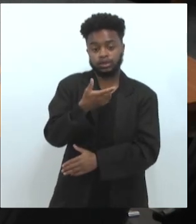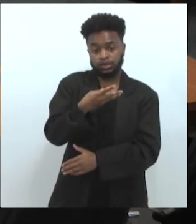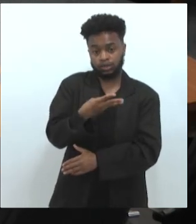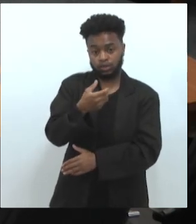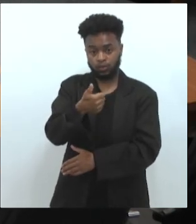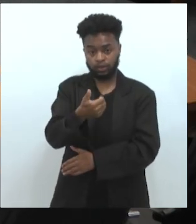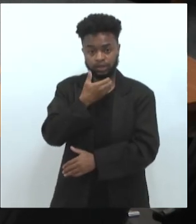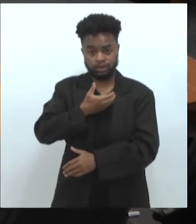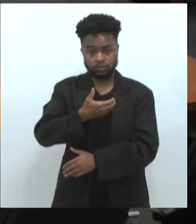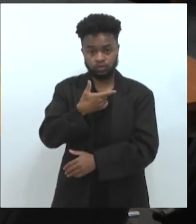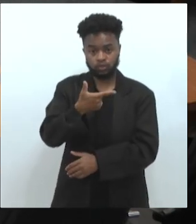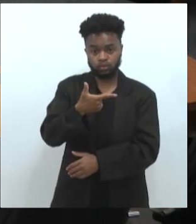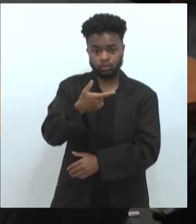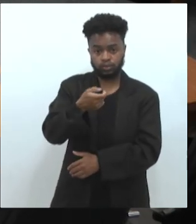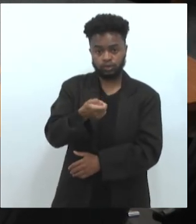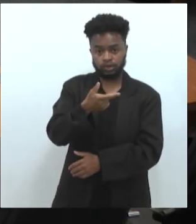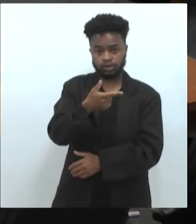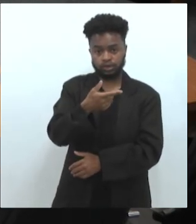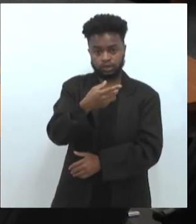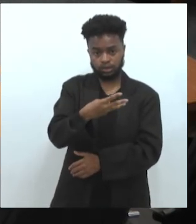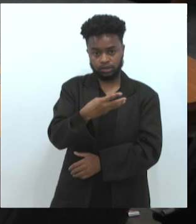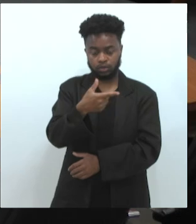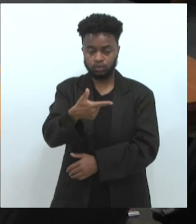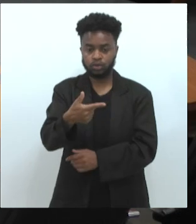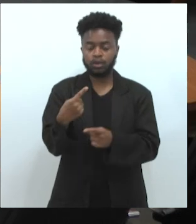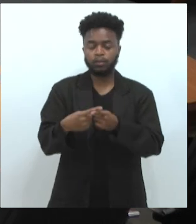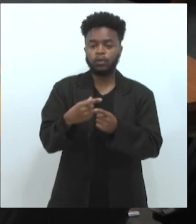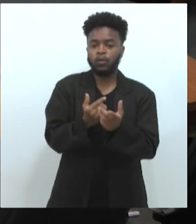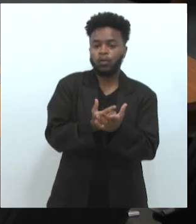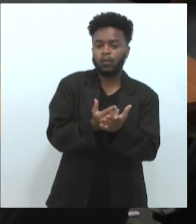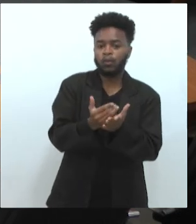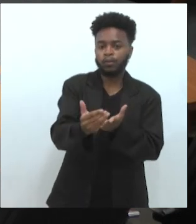de 2032, quando começaria